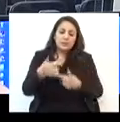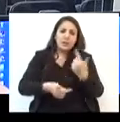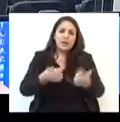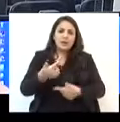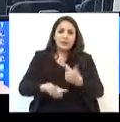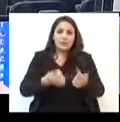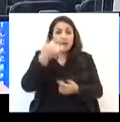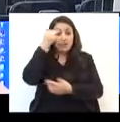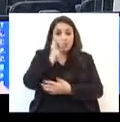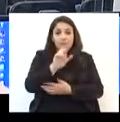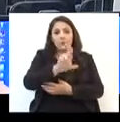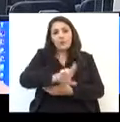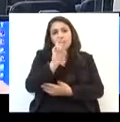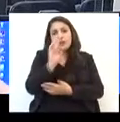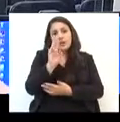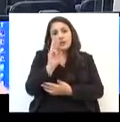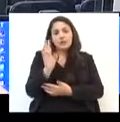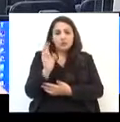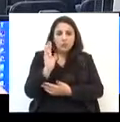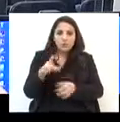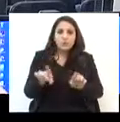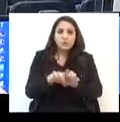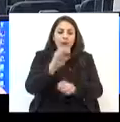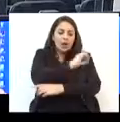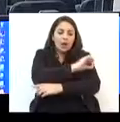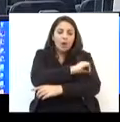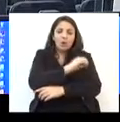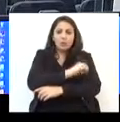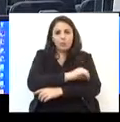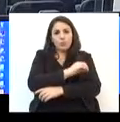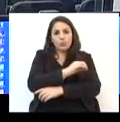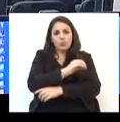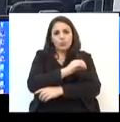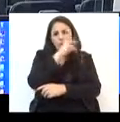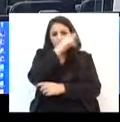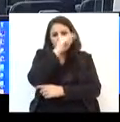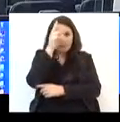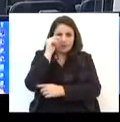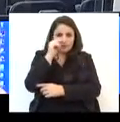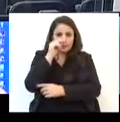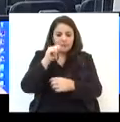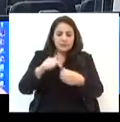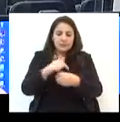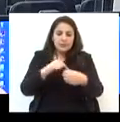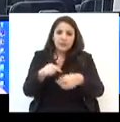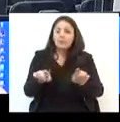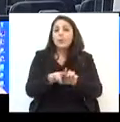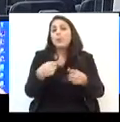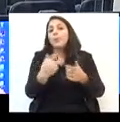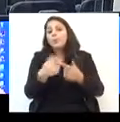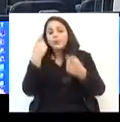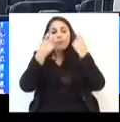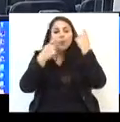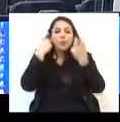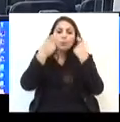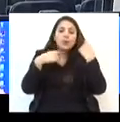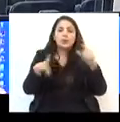de prevenção ao uso de drogas e álcool no município de Getúlio Vargas, porque eles também